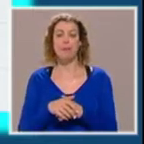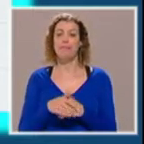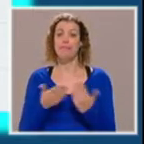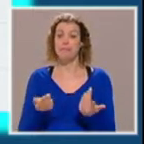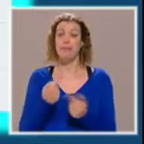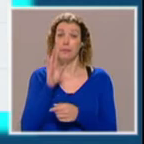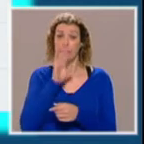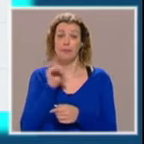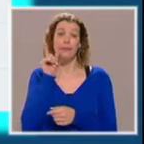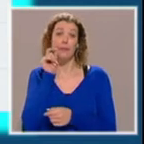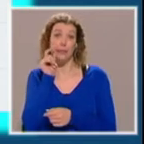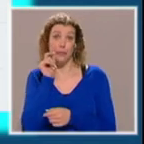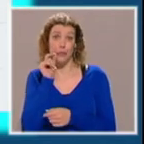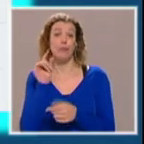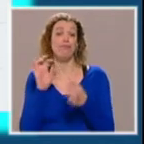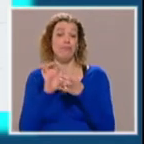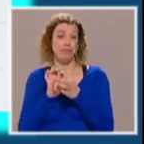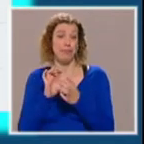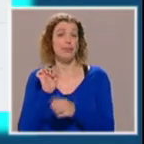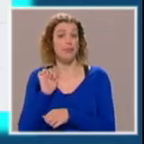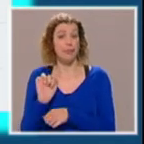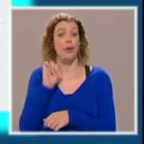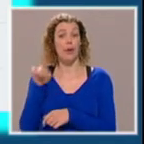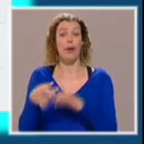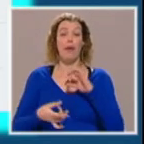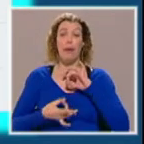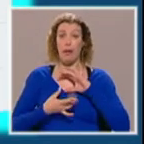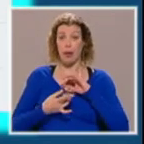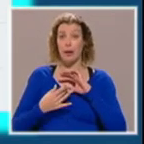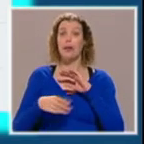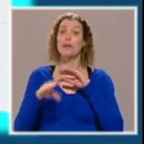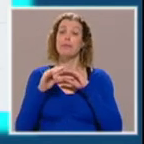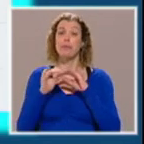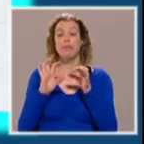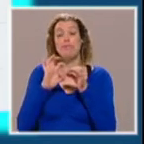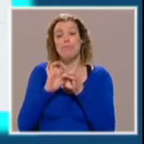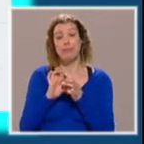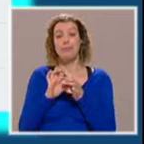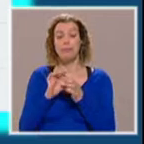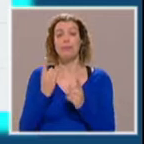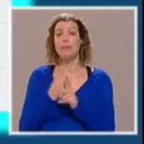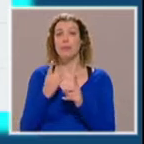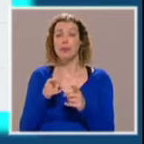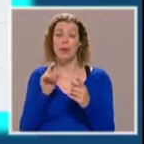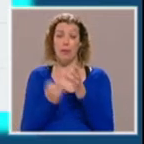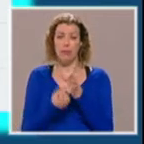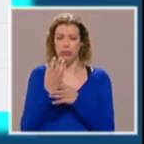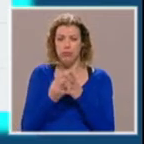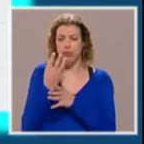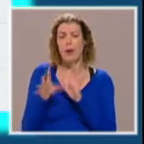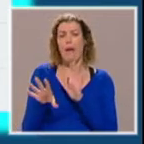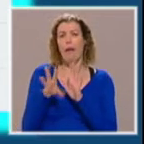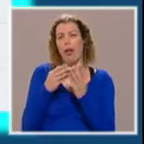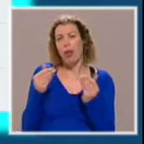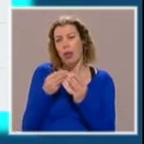sistema reprodutor masculino, temos ainda as glândulas anexas, que são responsáveis por produzirem